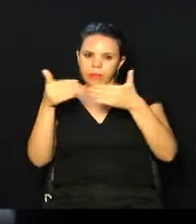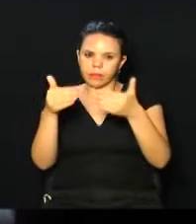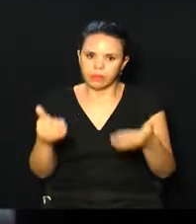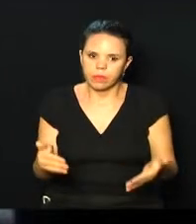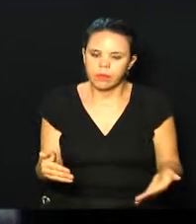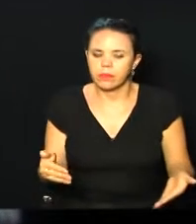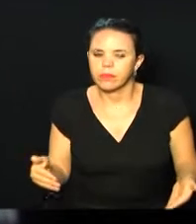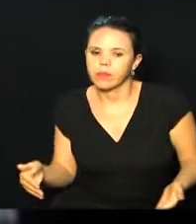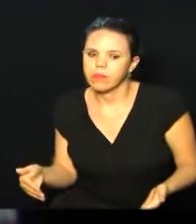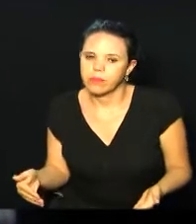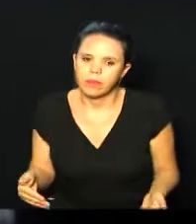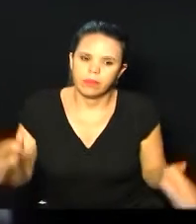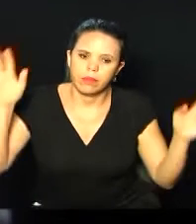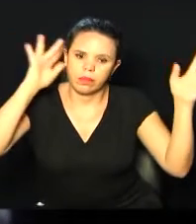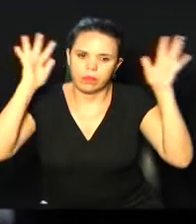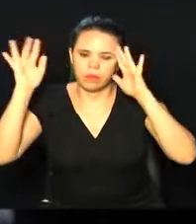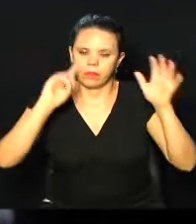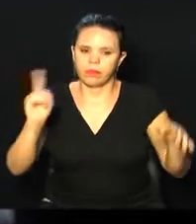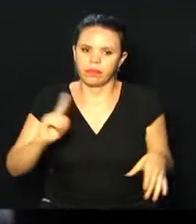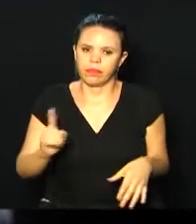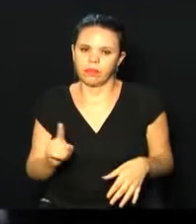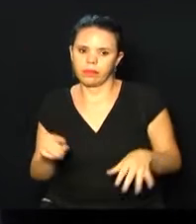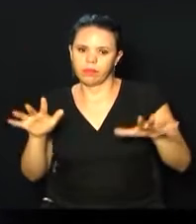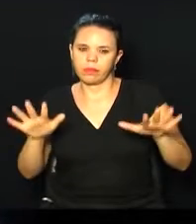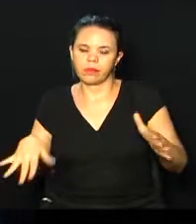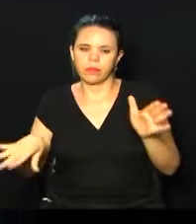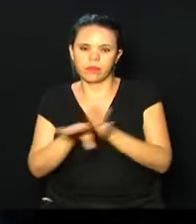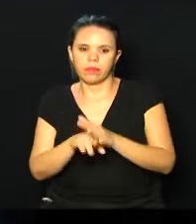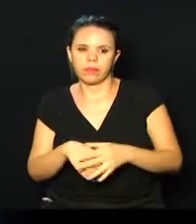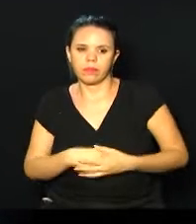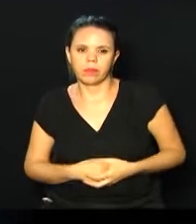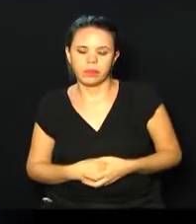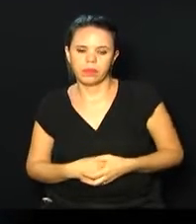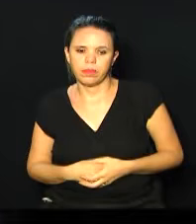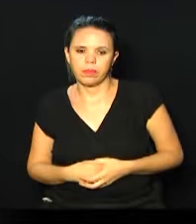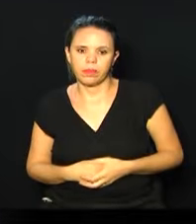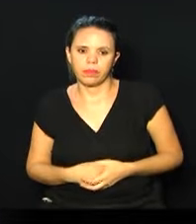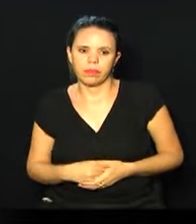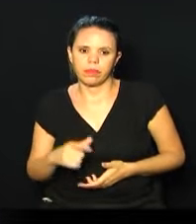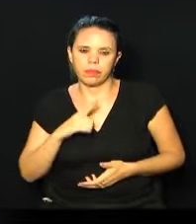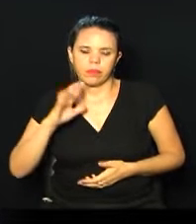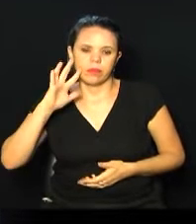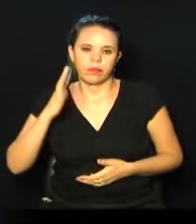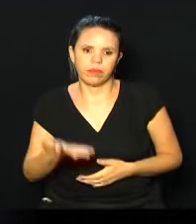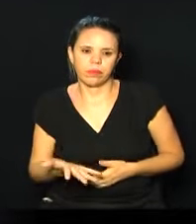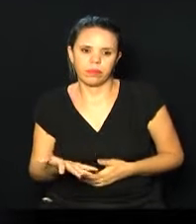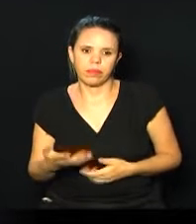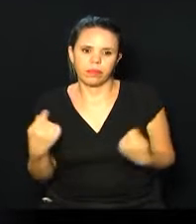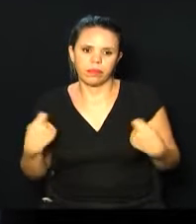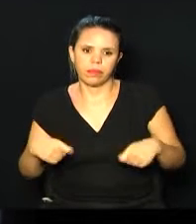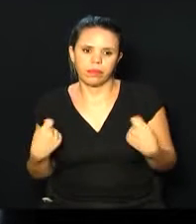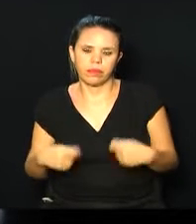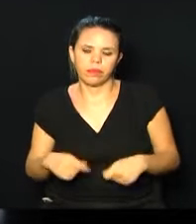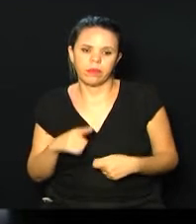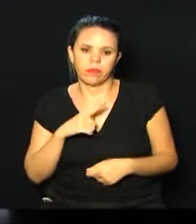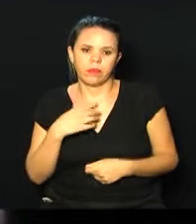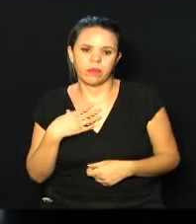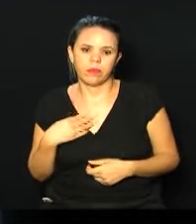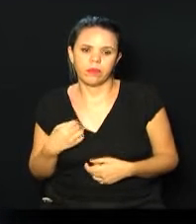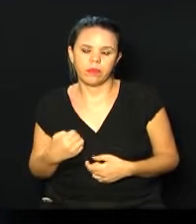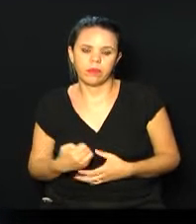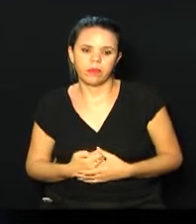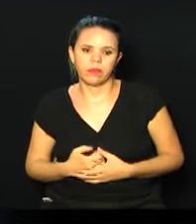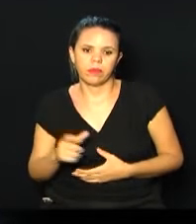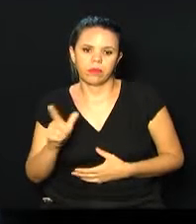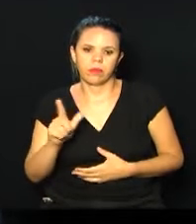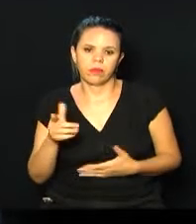podemos distrair do que aonde que nós queremos chegar, para que a gente tenha os resultados que se precisa obter. Eu acho que